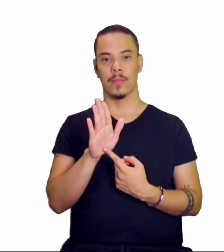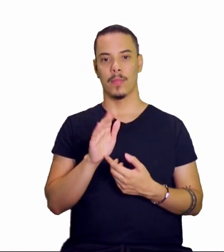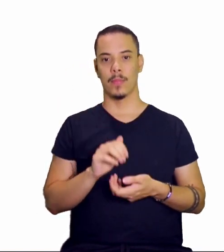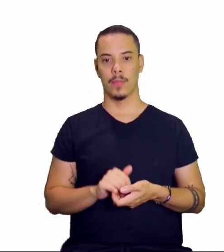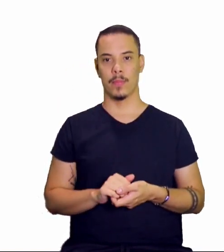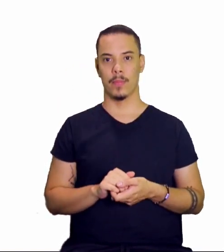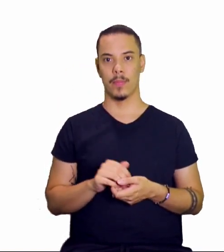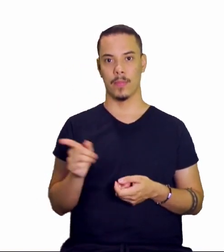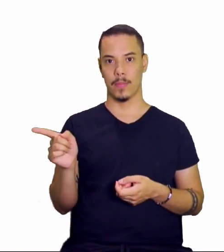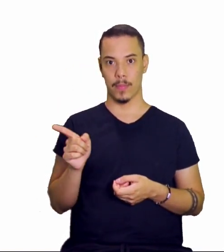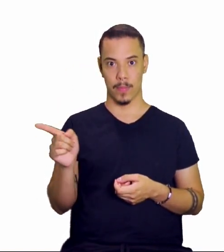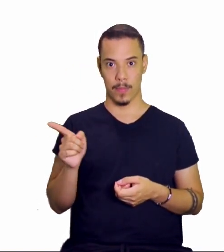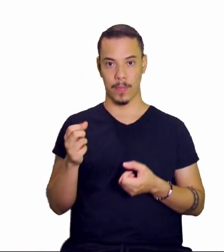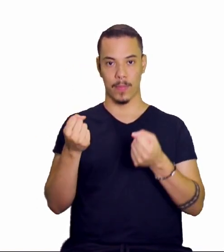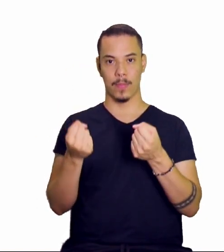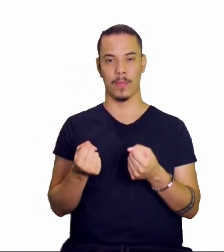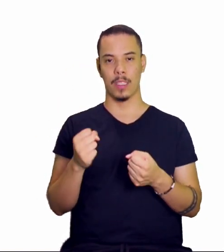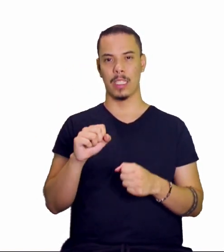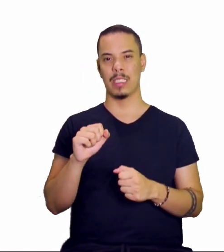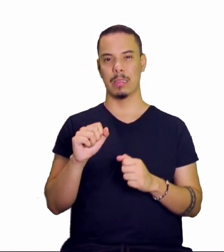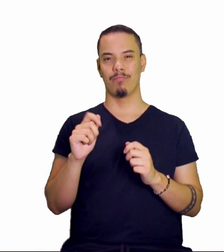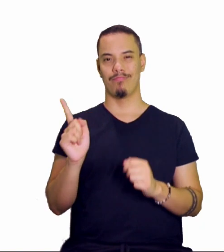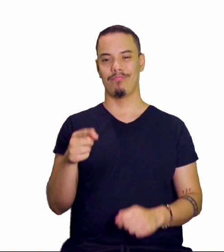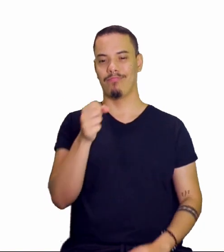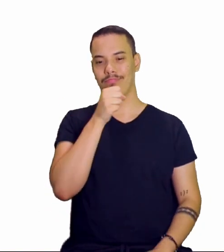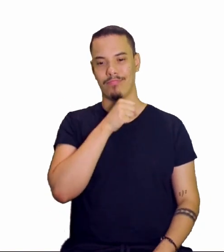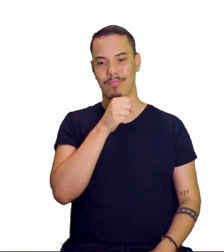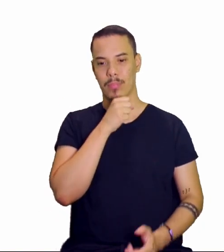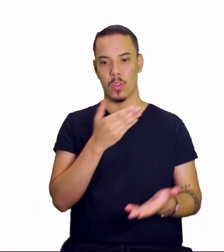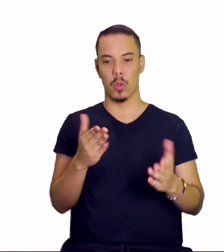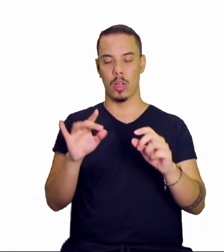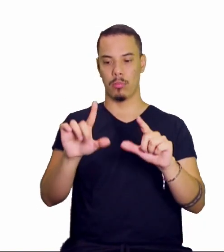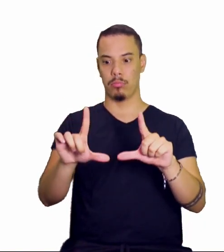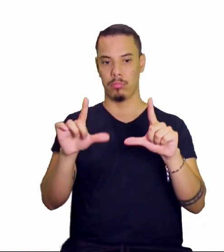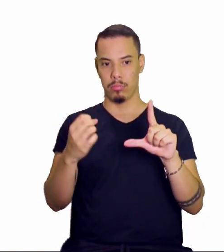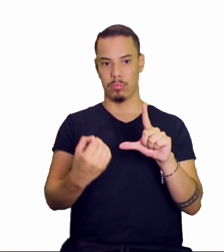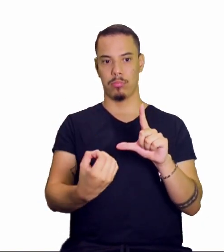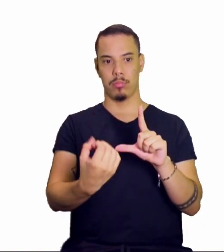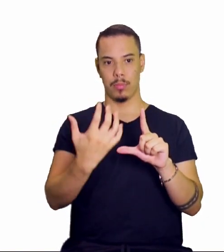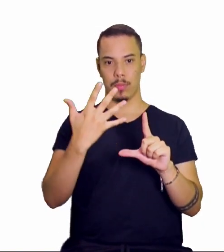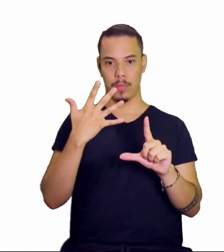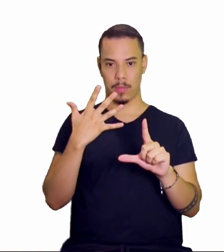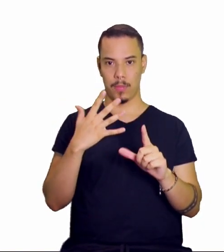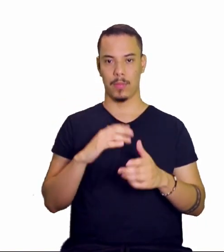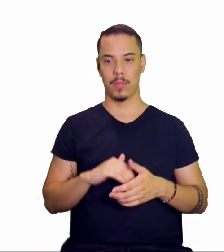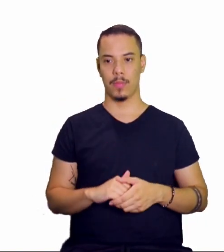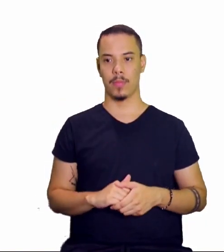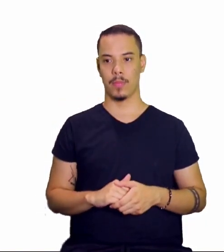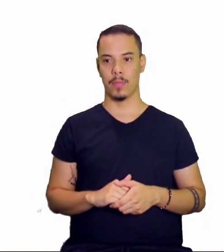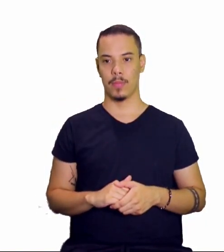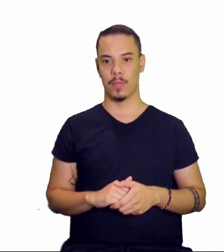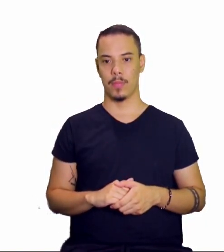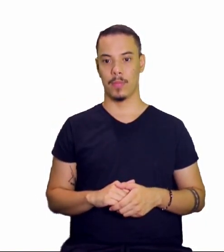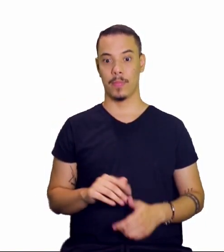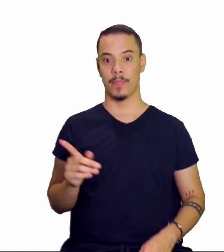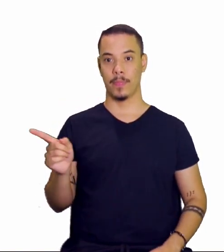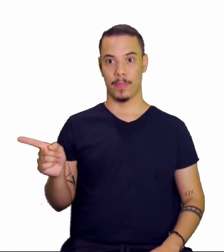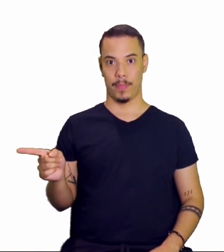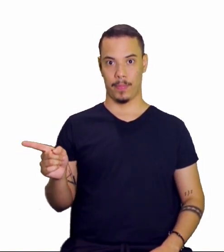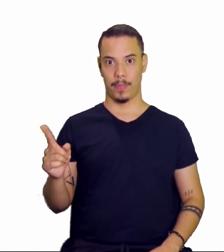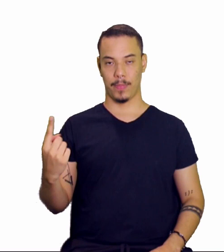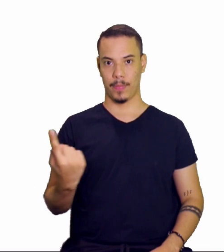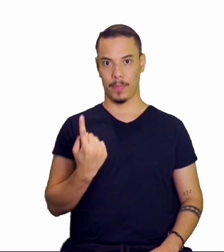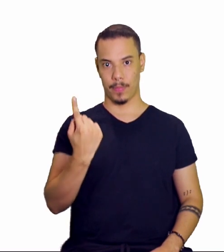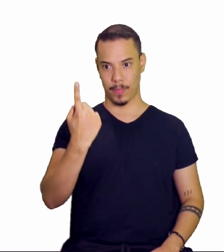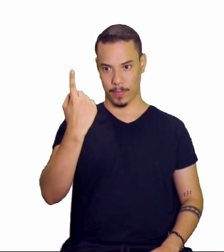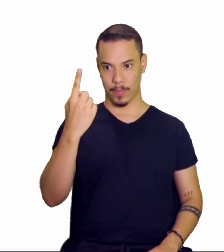Essa balancinha meio antiga, né? Hoje em dia é tudo digital, já mostra no display. Essa altura da professora Deise, um pouquinho menos. Um pouquinho menos. Olha ali, ó.